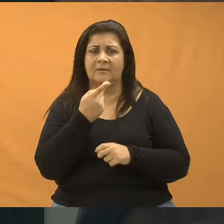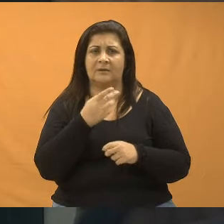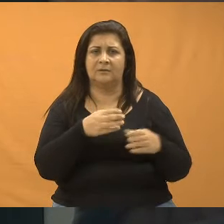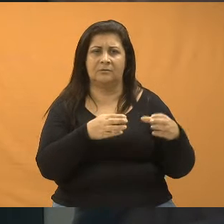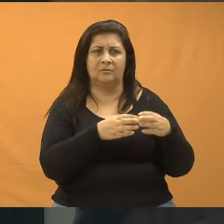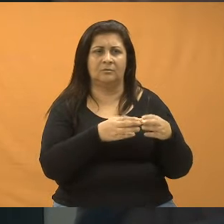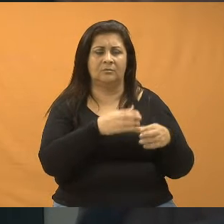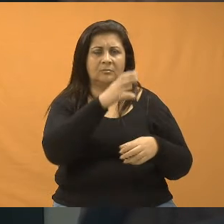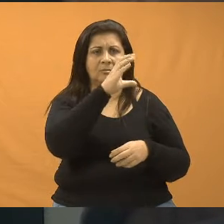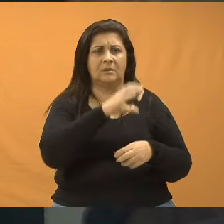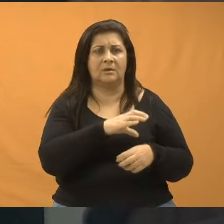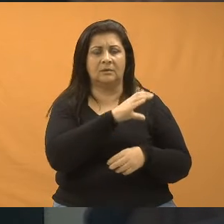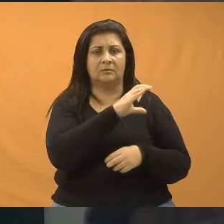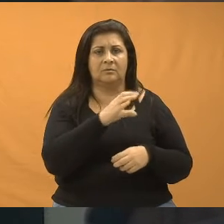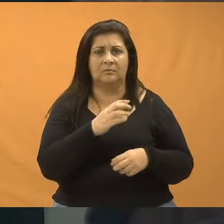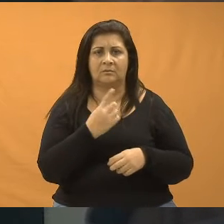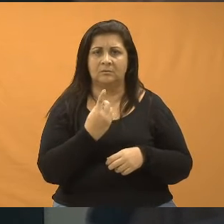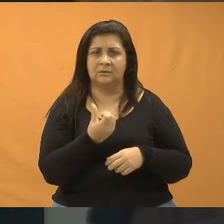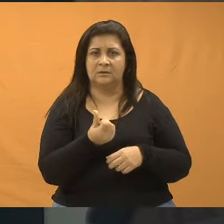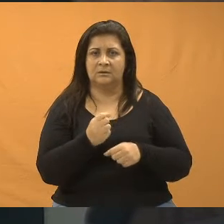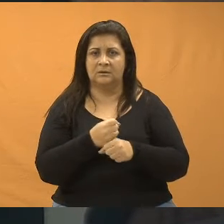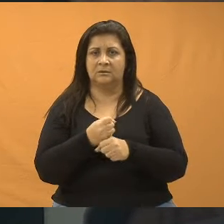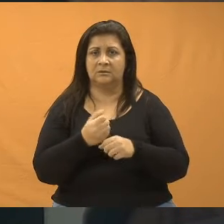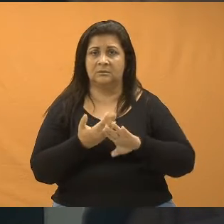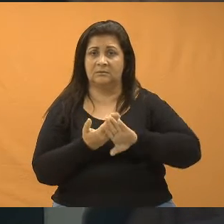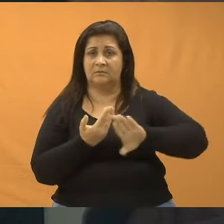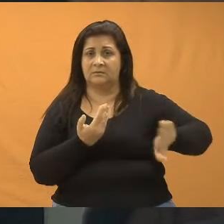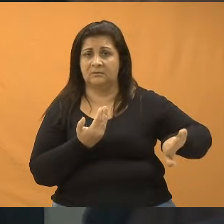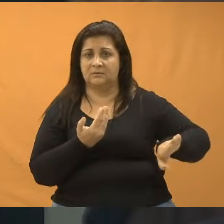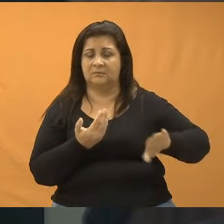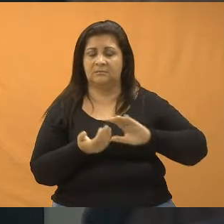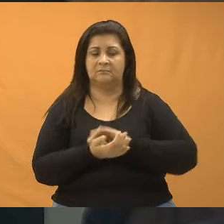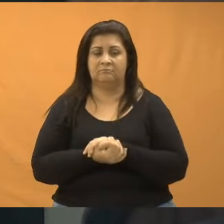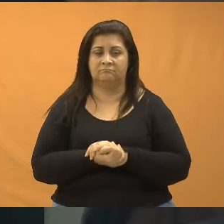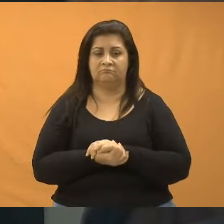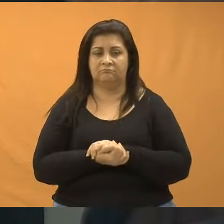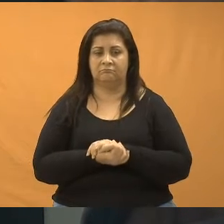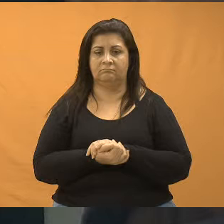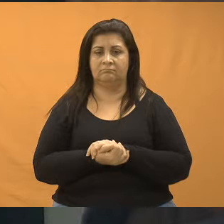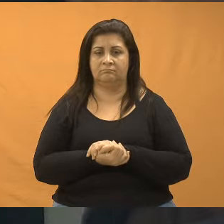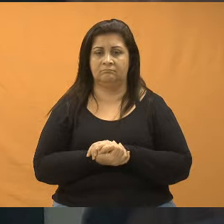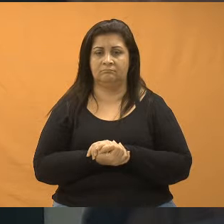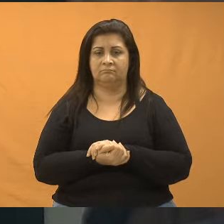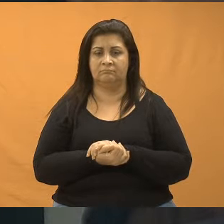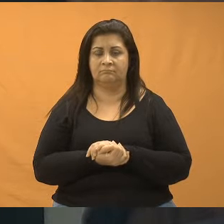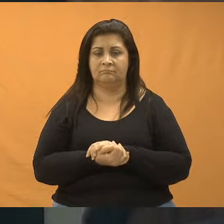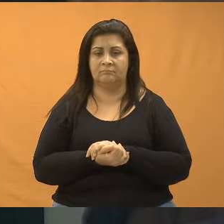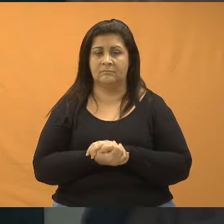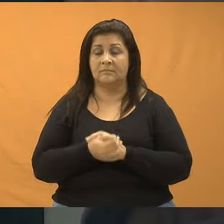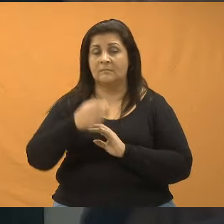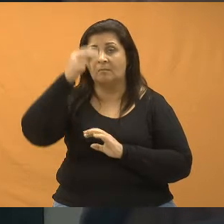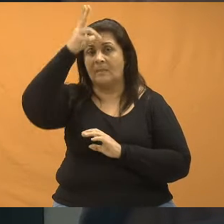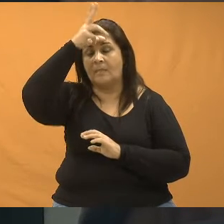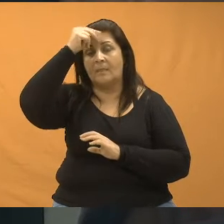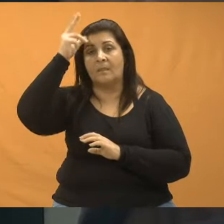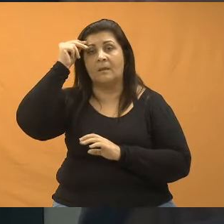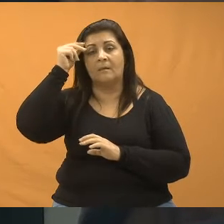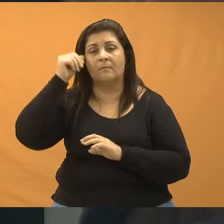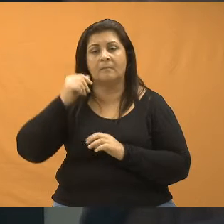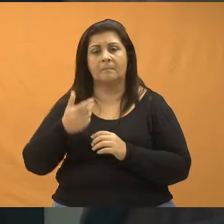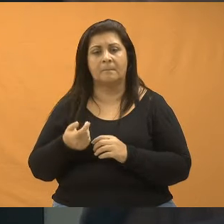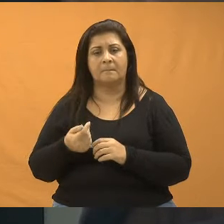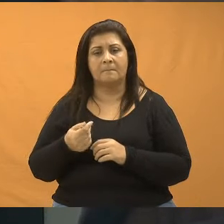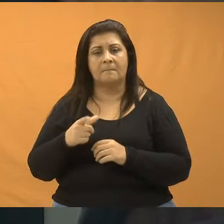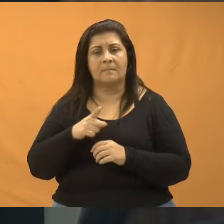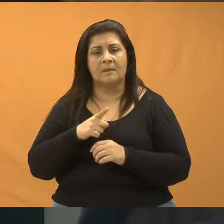que ficou 16 anos fora, né? E a Prefeitura Municipal, ela tem